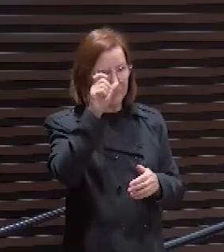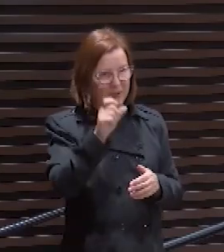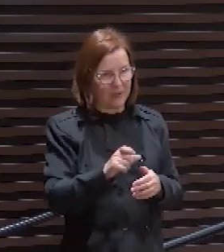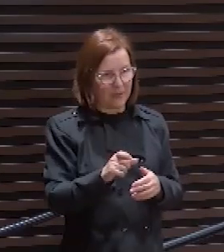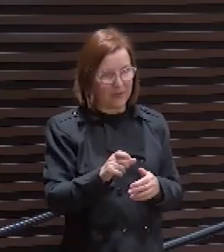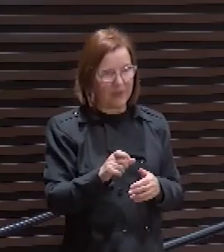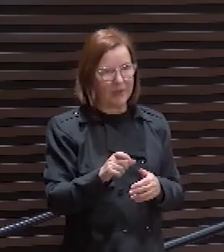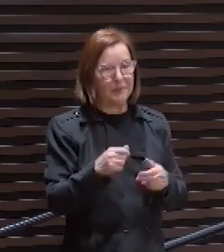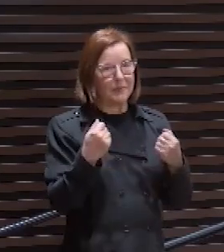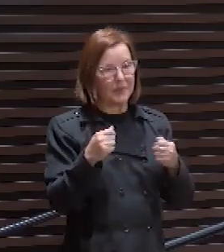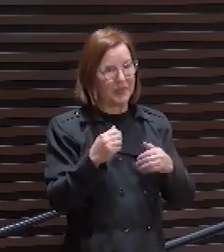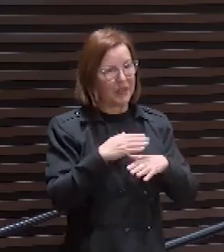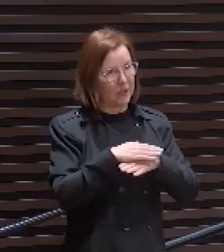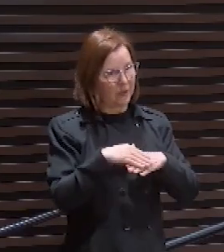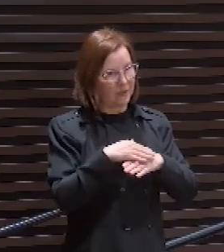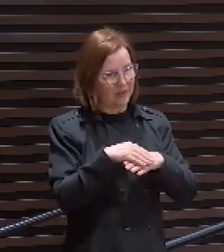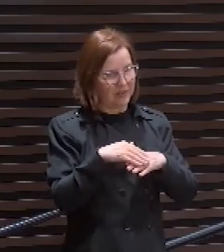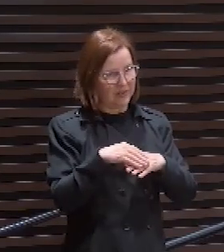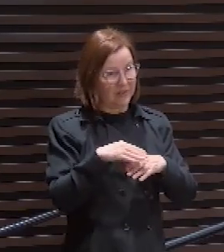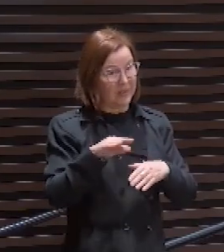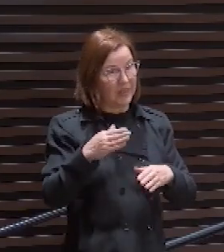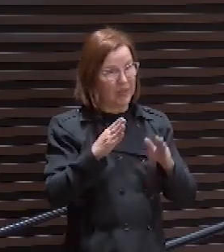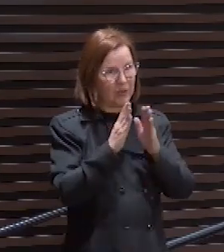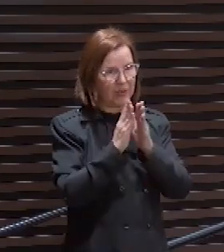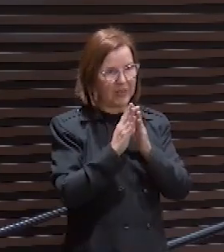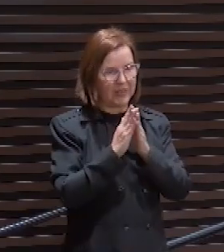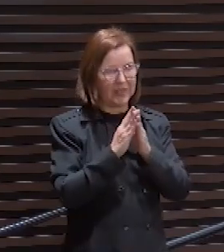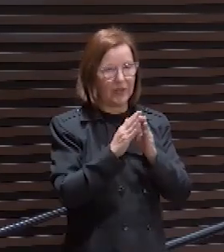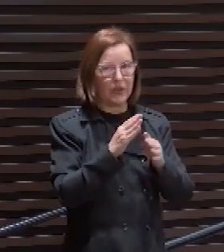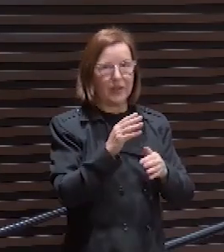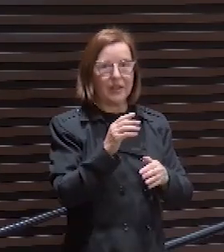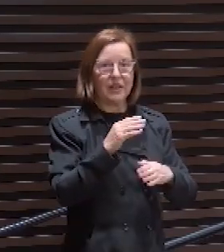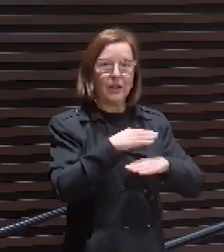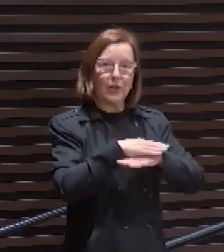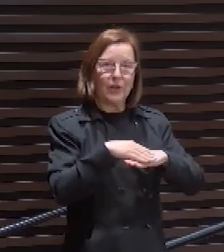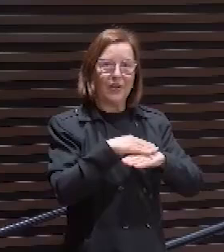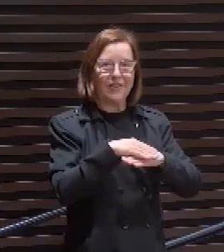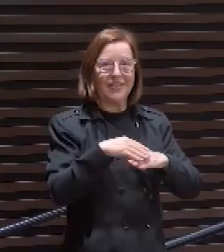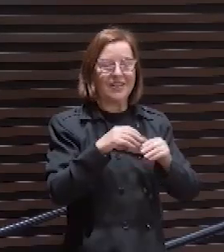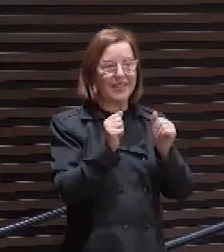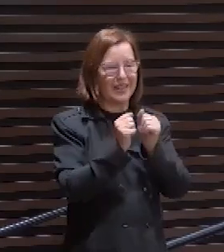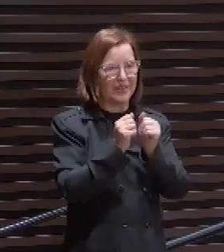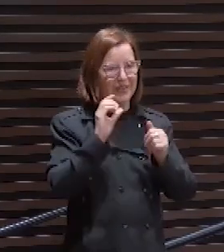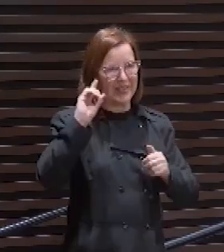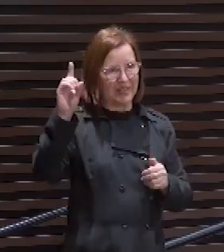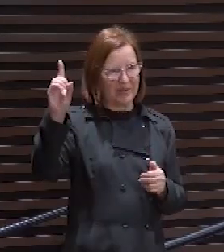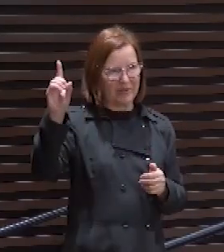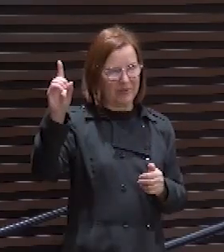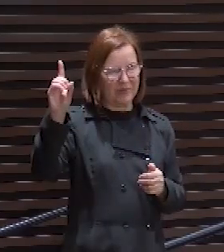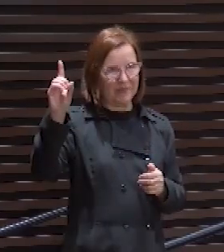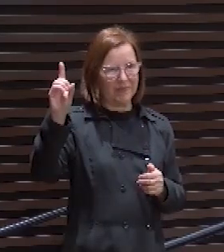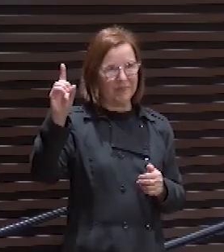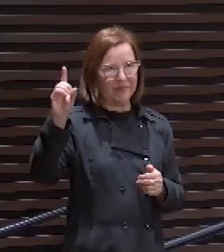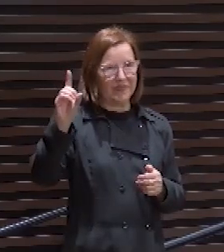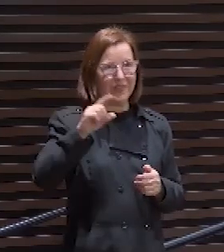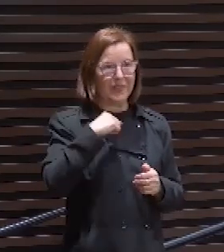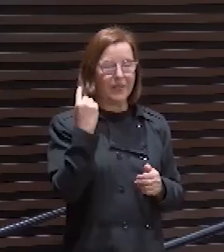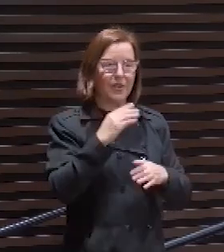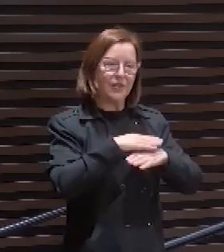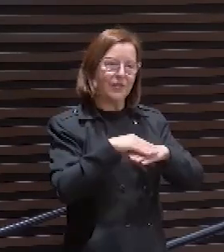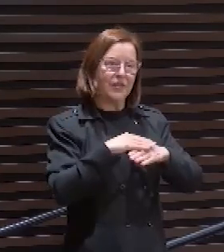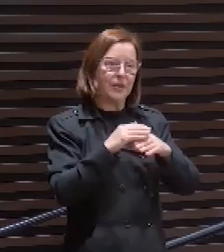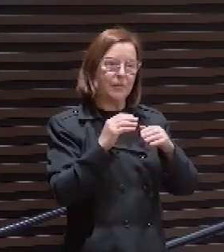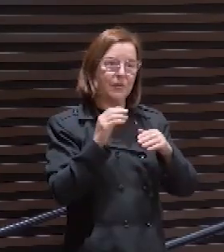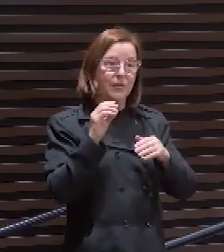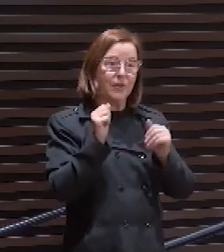nós conversamos com Deus. A leitura da palavra é a mesma forma. Da forma como nós falamos com Deus em oração, Deus